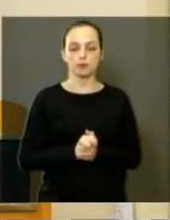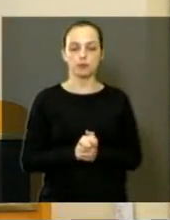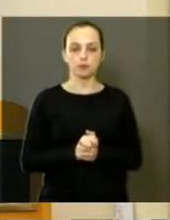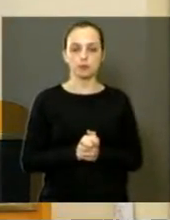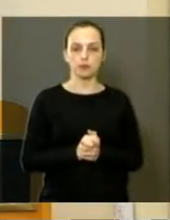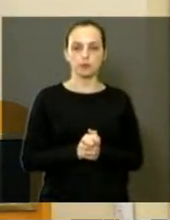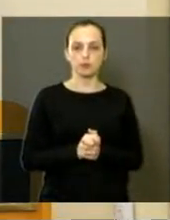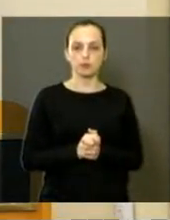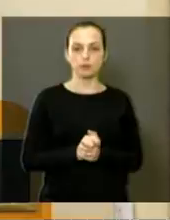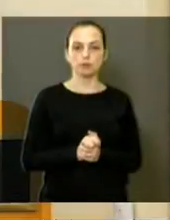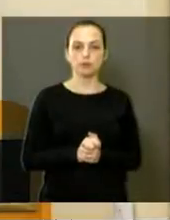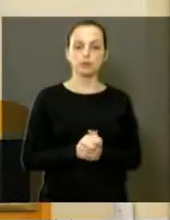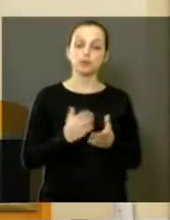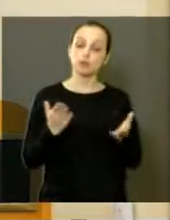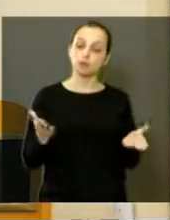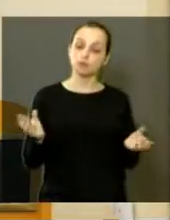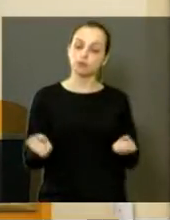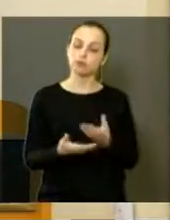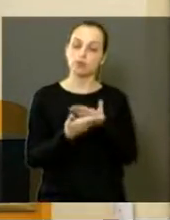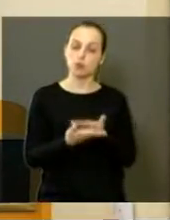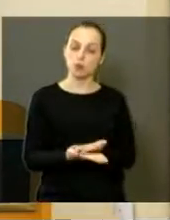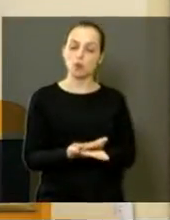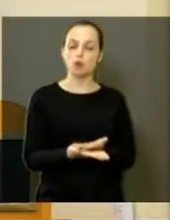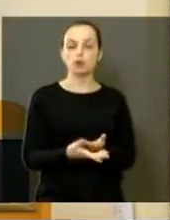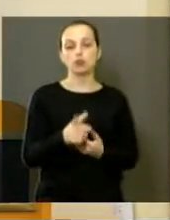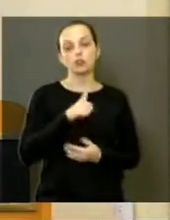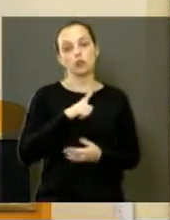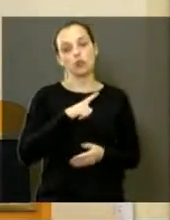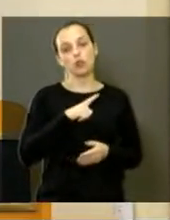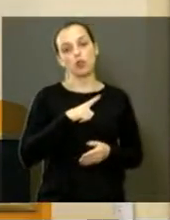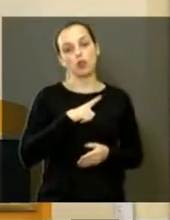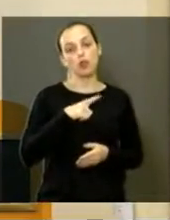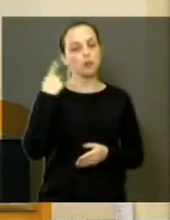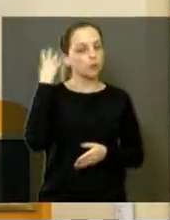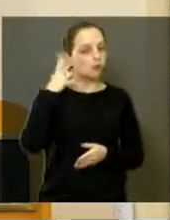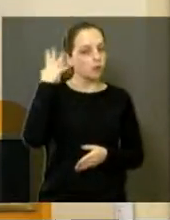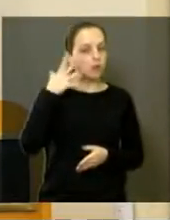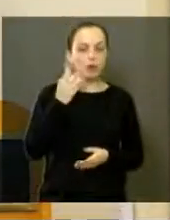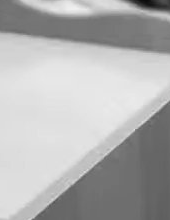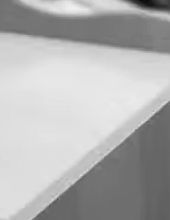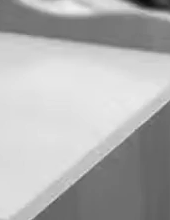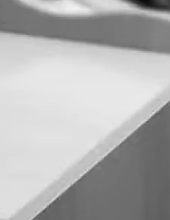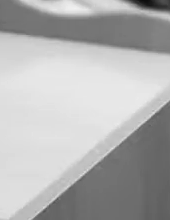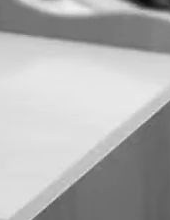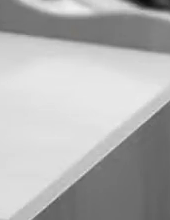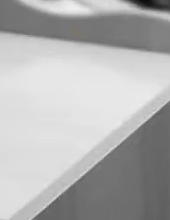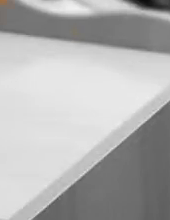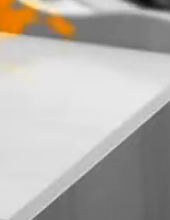Enfim, era isso que a gente tinha para dizer. Uma boa noite a todos. Muito obrigado.